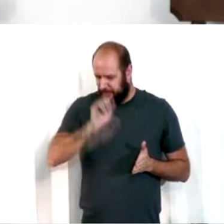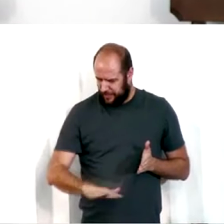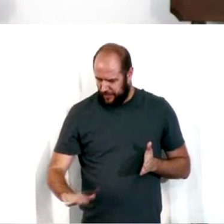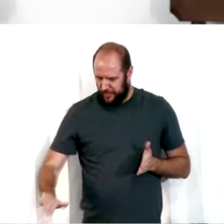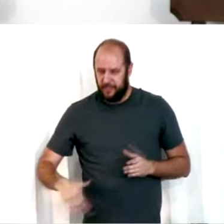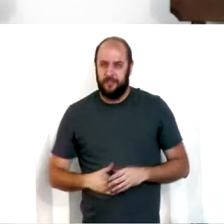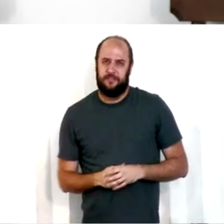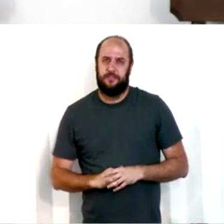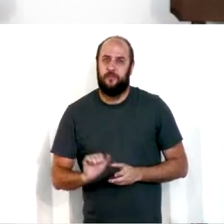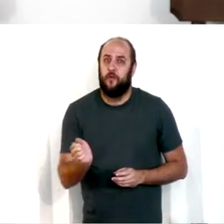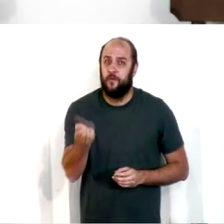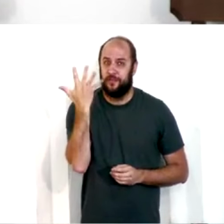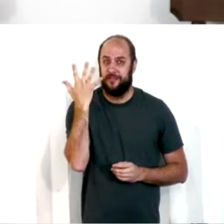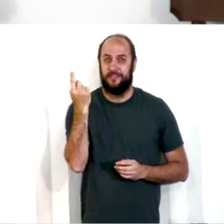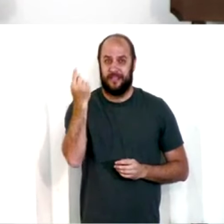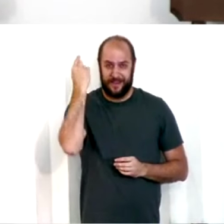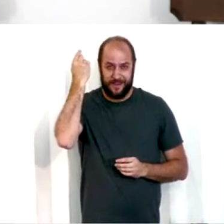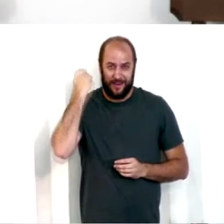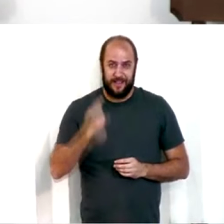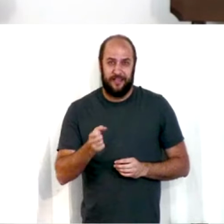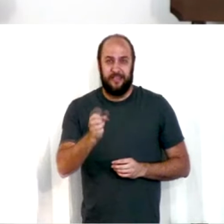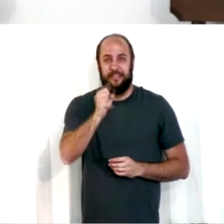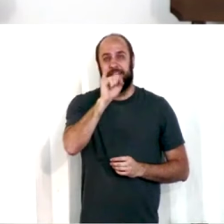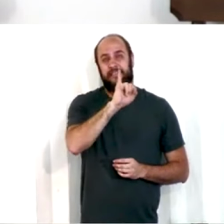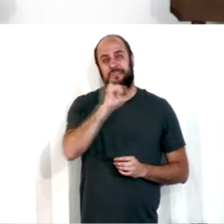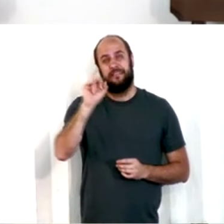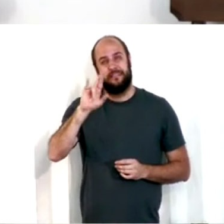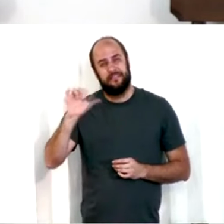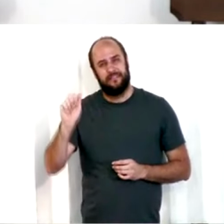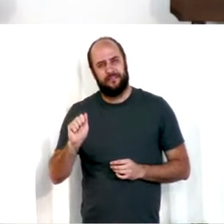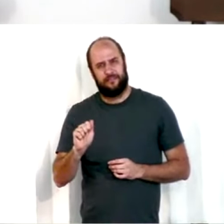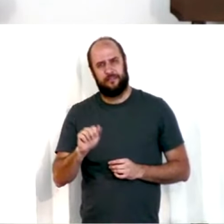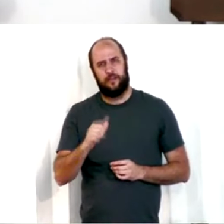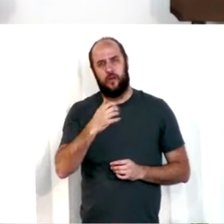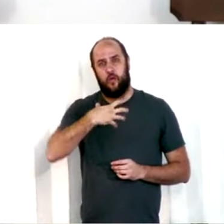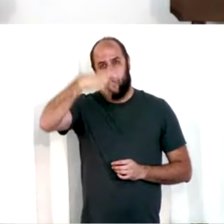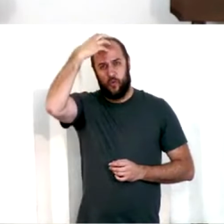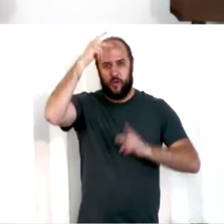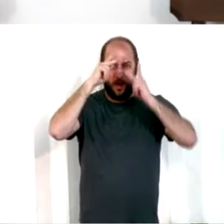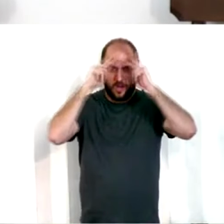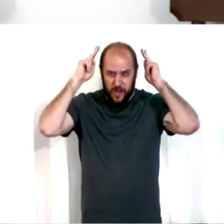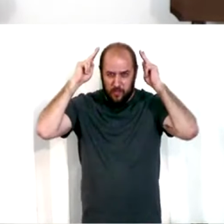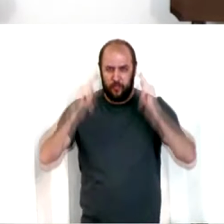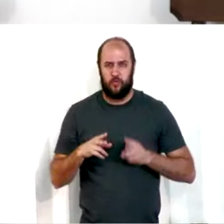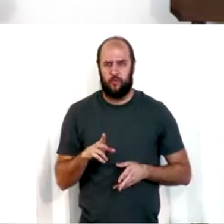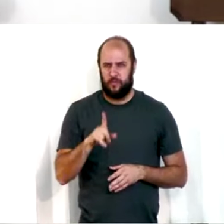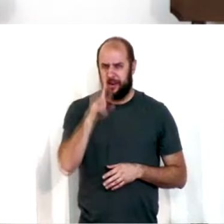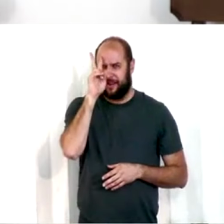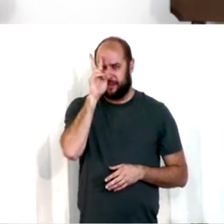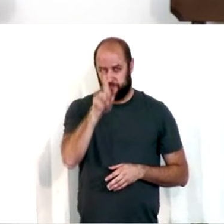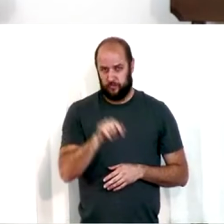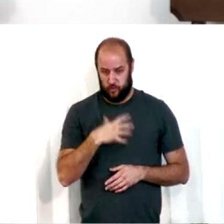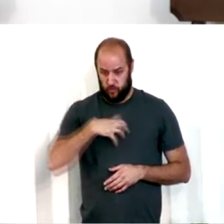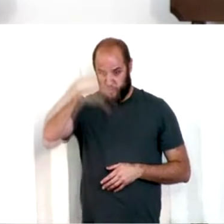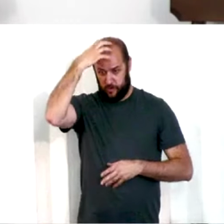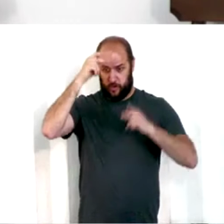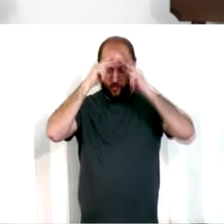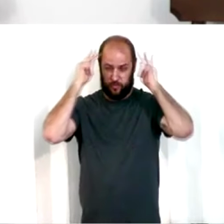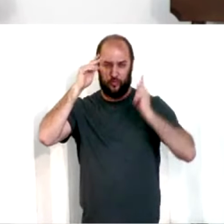daquele fato que aconteceu lá na Síria com Daniel e com o rei Nabucodonosor? Se não lembra, vou relembrar para você. O rei Nabucodonosor teve um